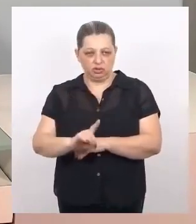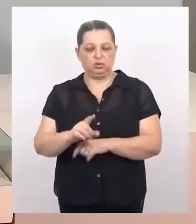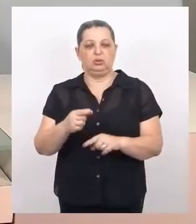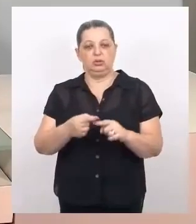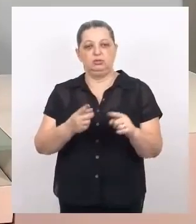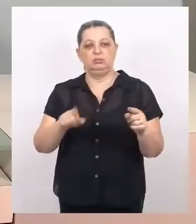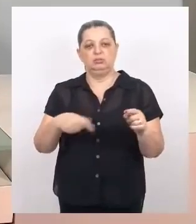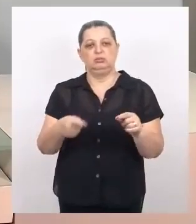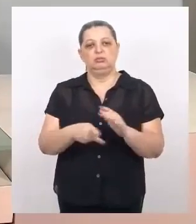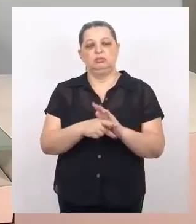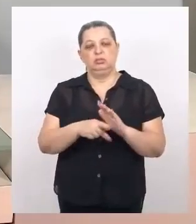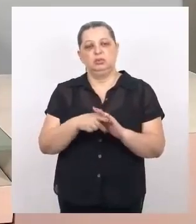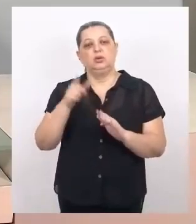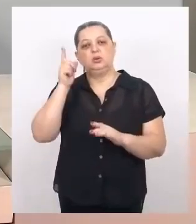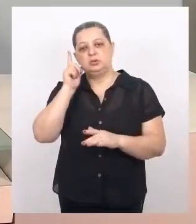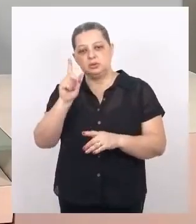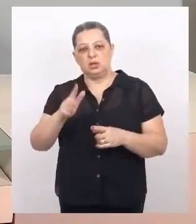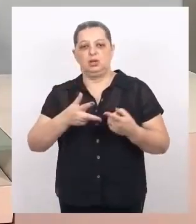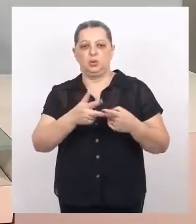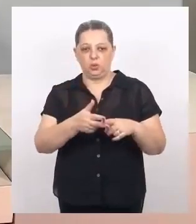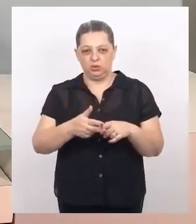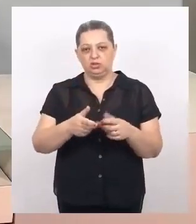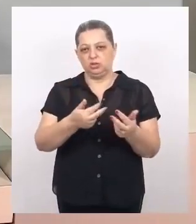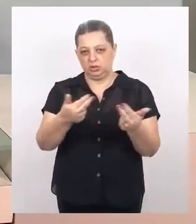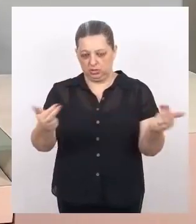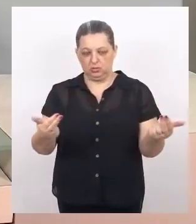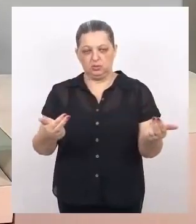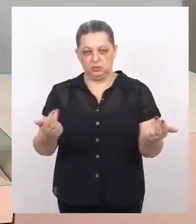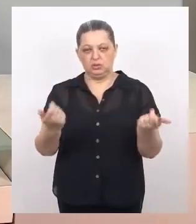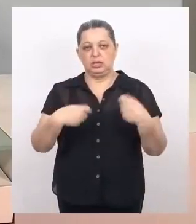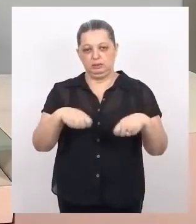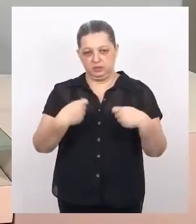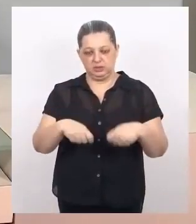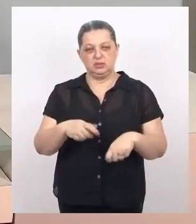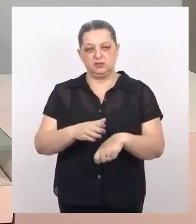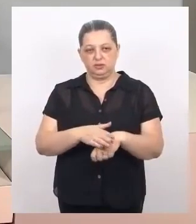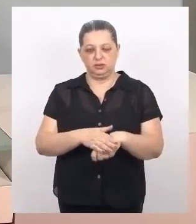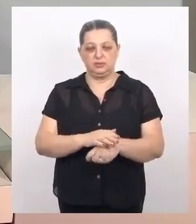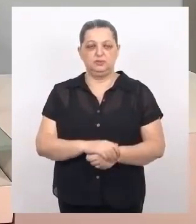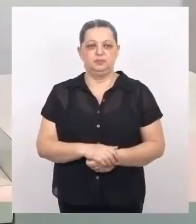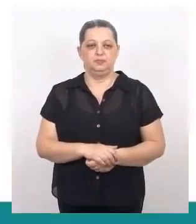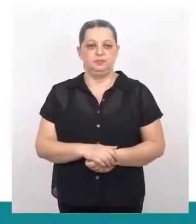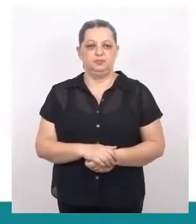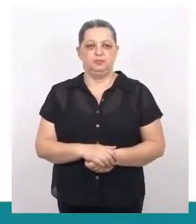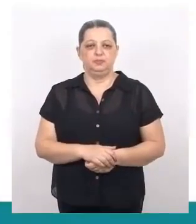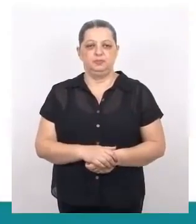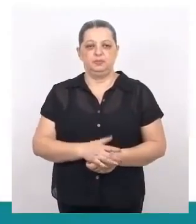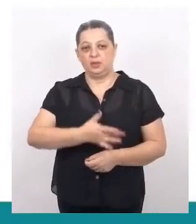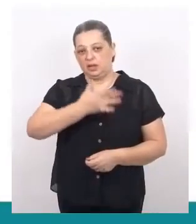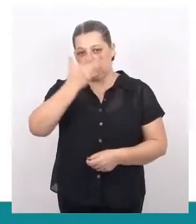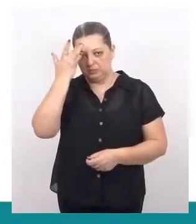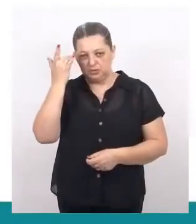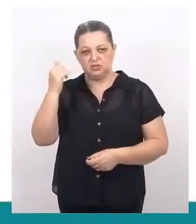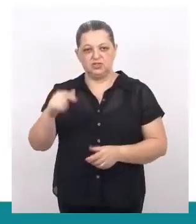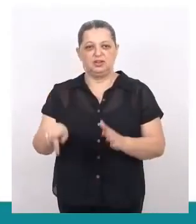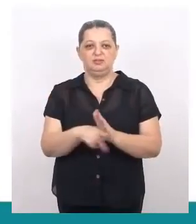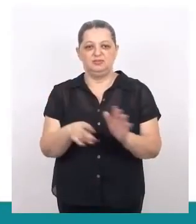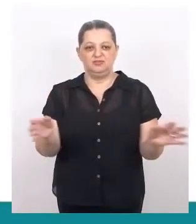possam corrigir qualquer coisinha que, porventura, passou. O pessoal já fez aqui uma mágica, corrigiu as